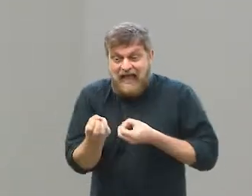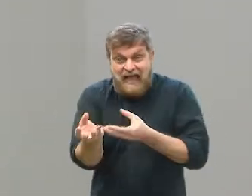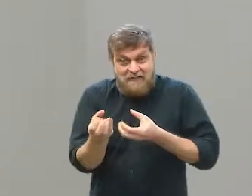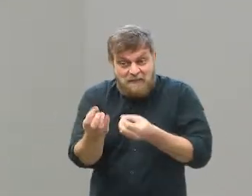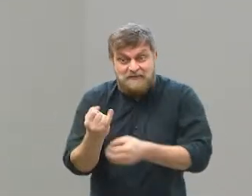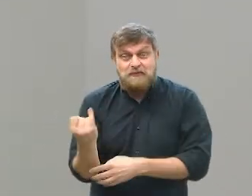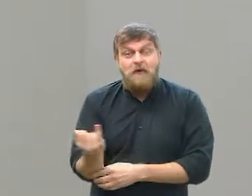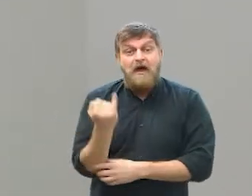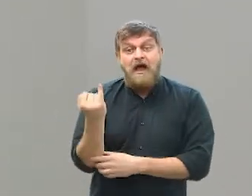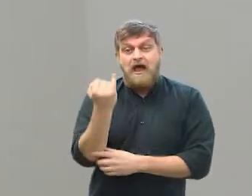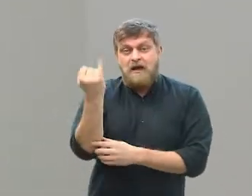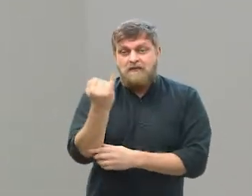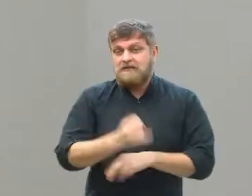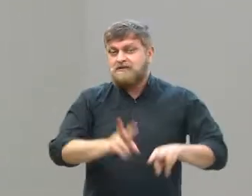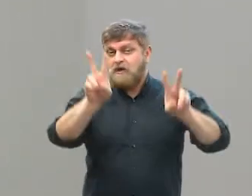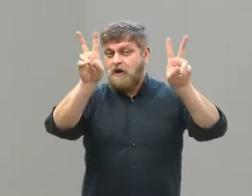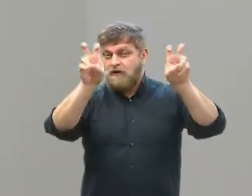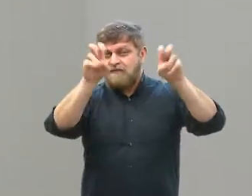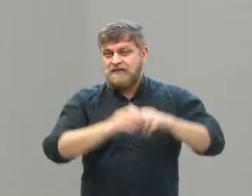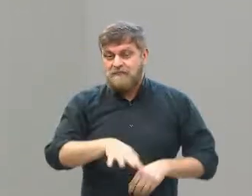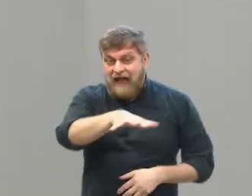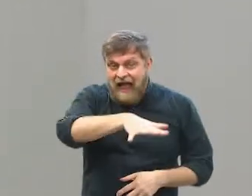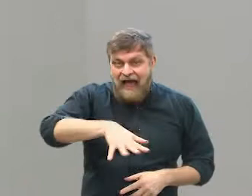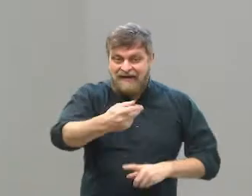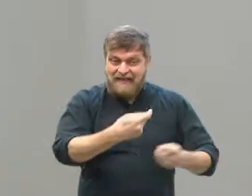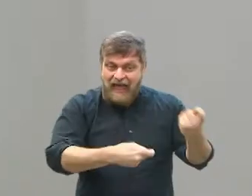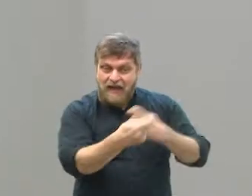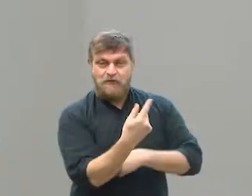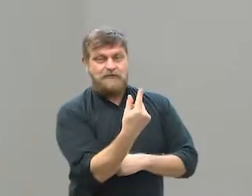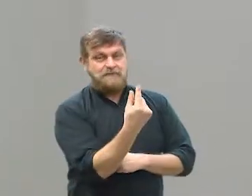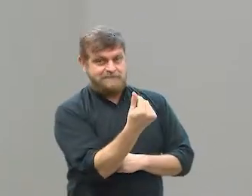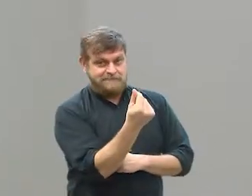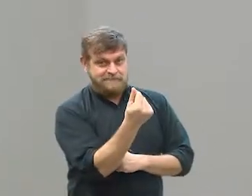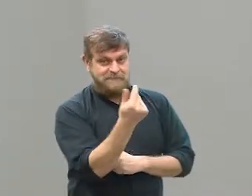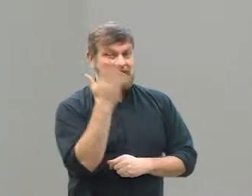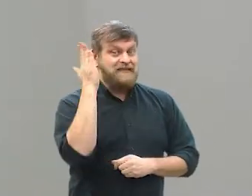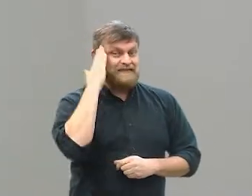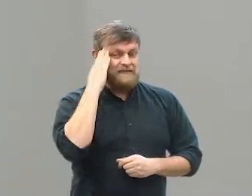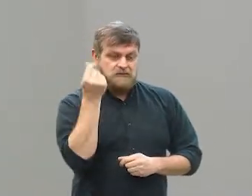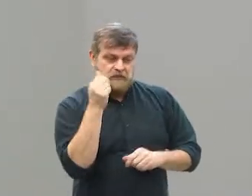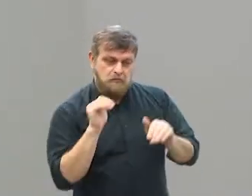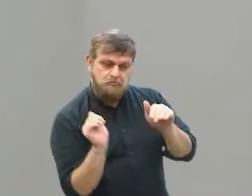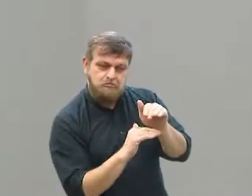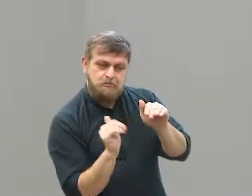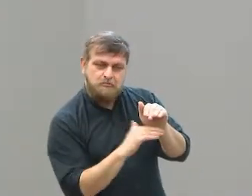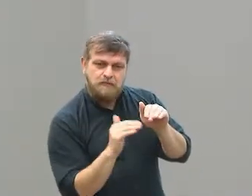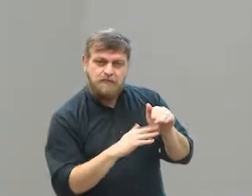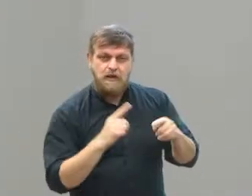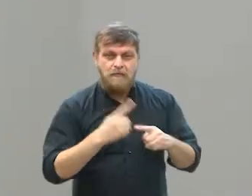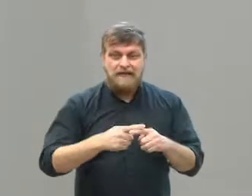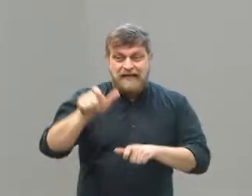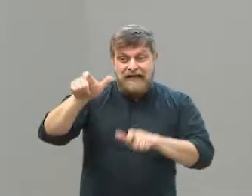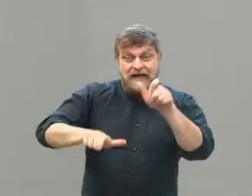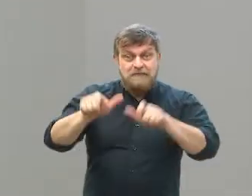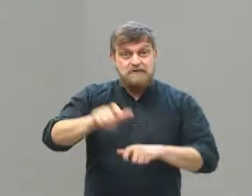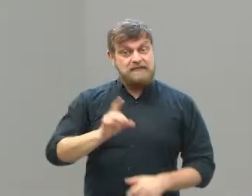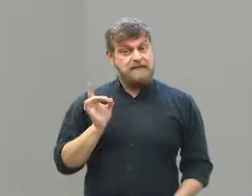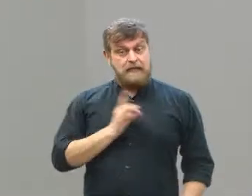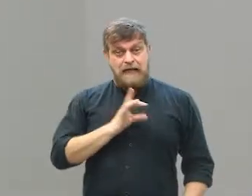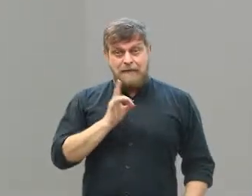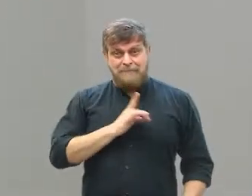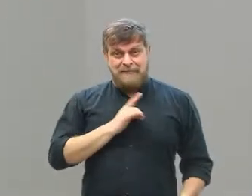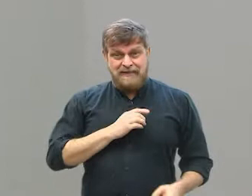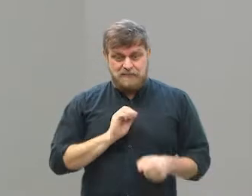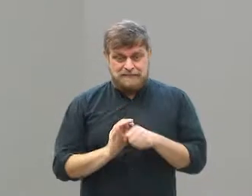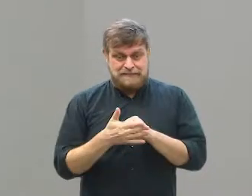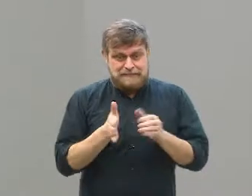dicas importantes sobre o mundo da economia e dos investimentos, né? Porque afinal de contas, muita gente tem medo nesse